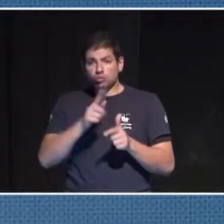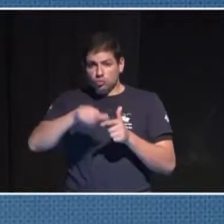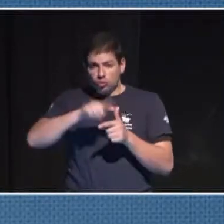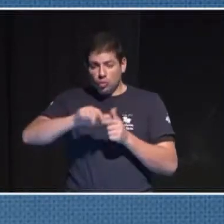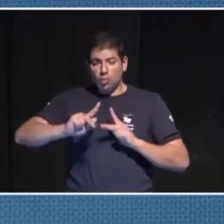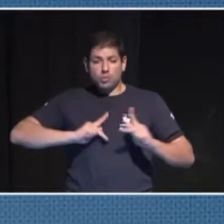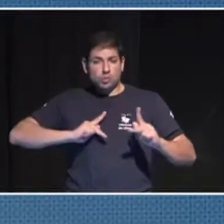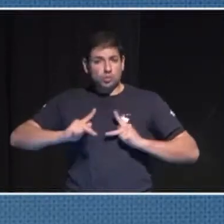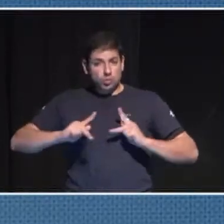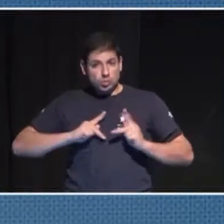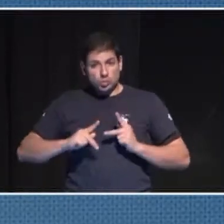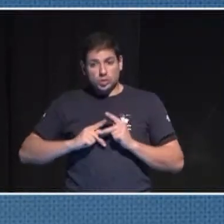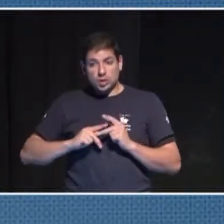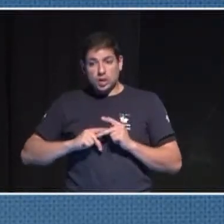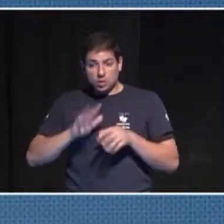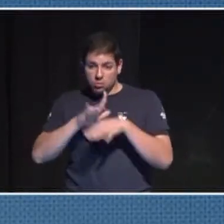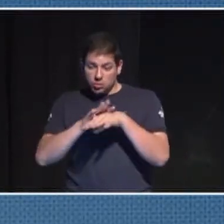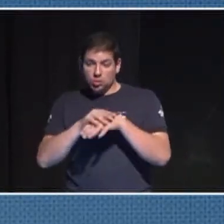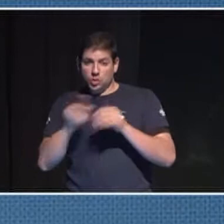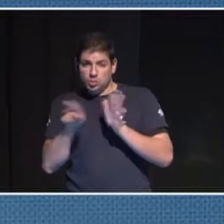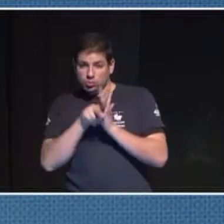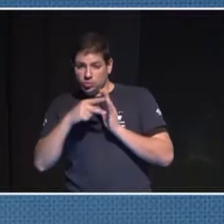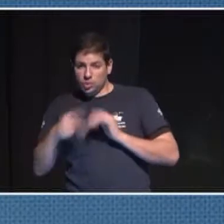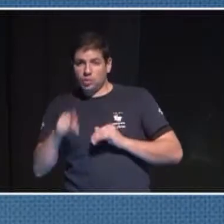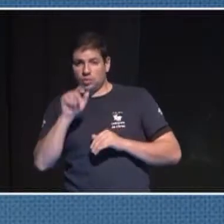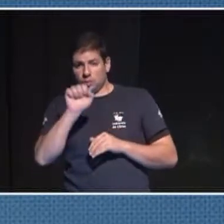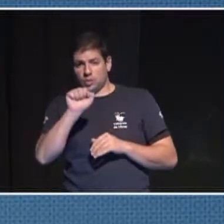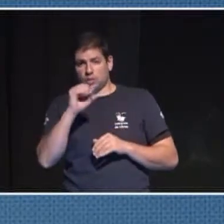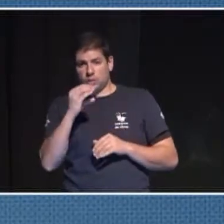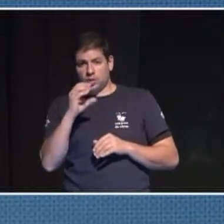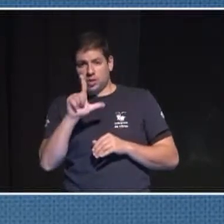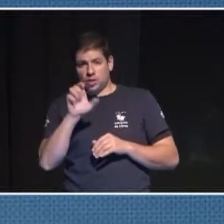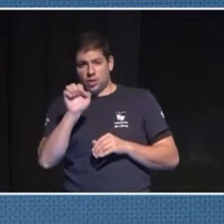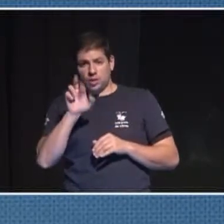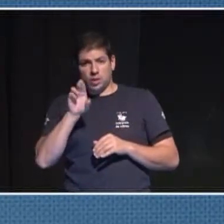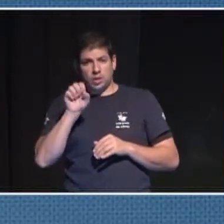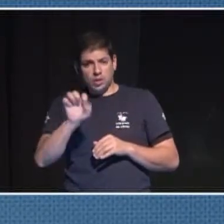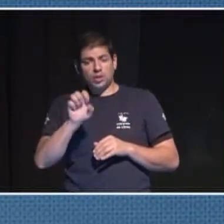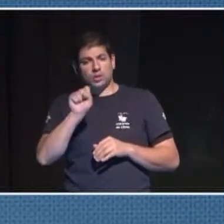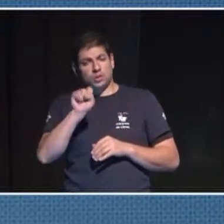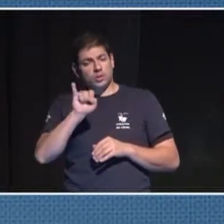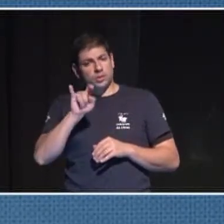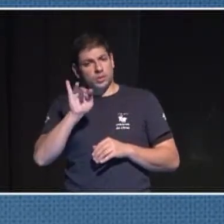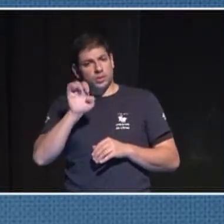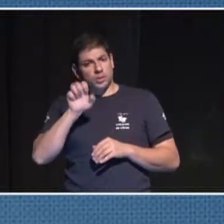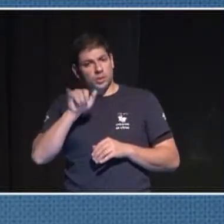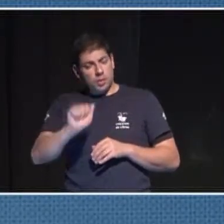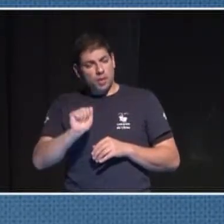na esclerose sistêmica. E isso foi um marco para o